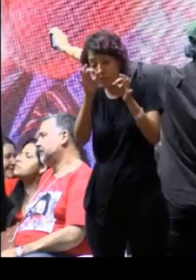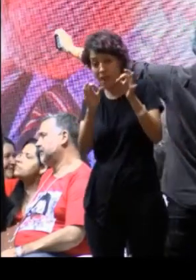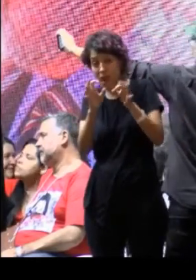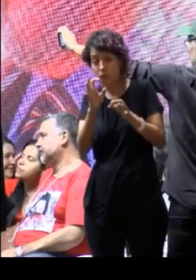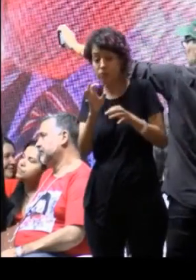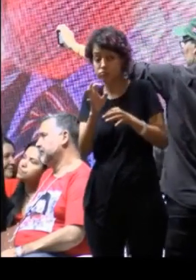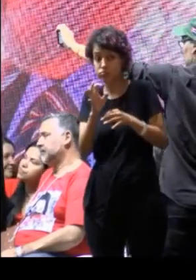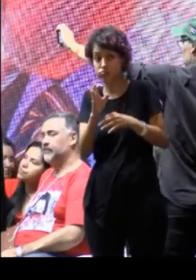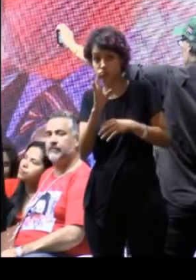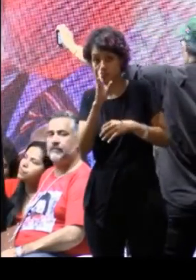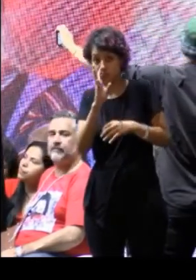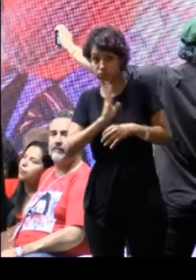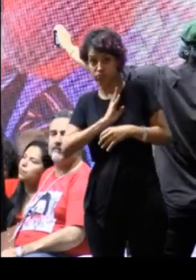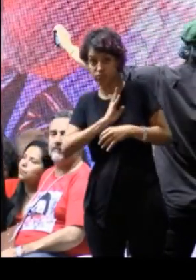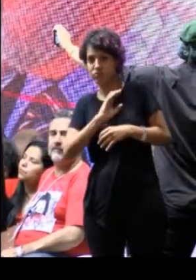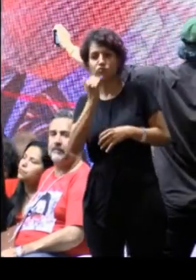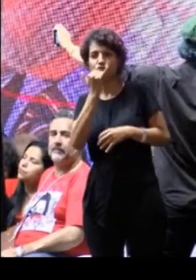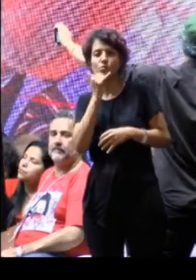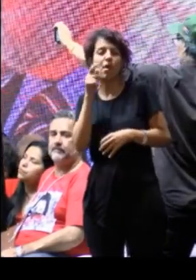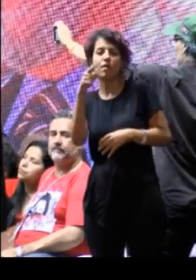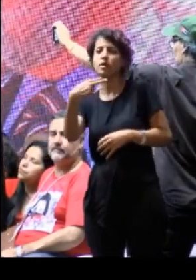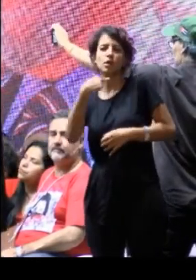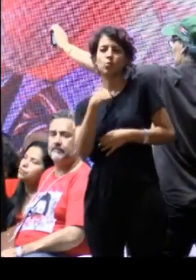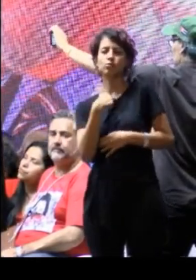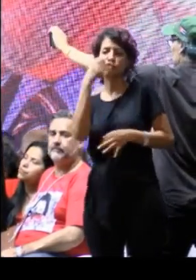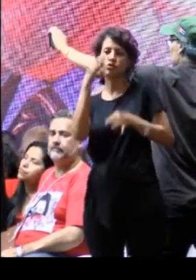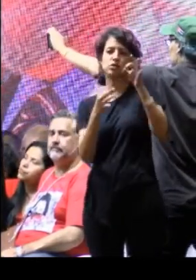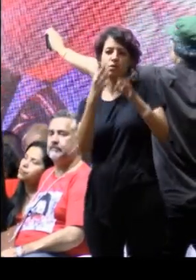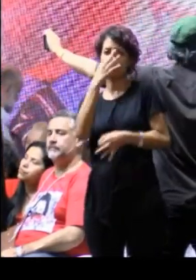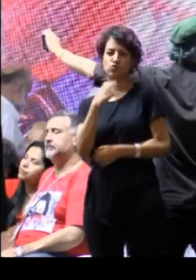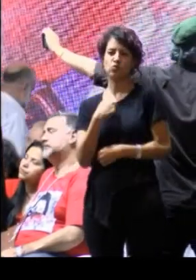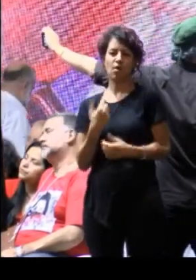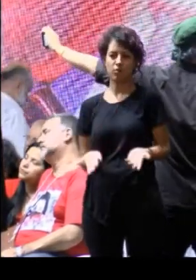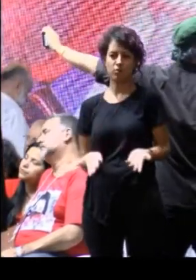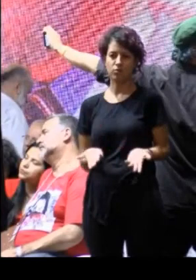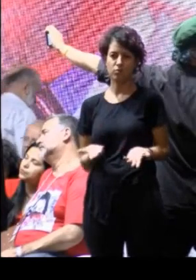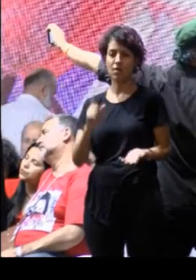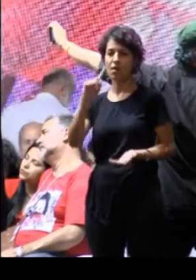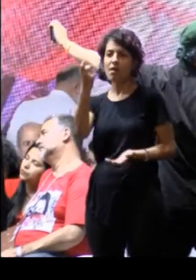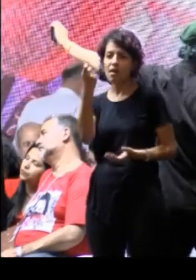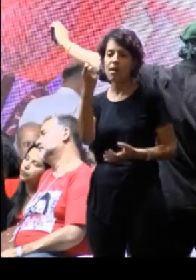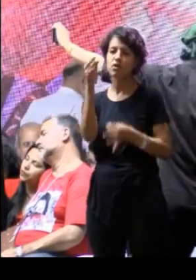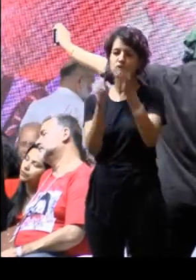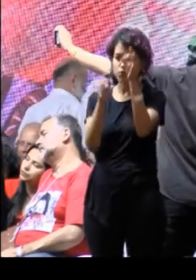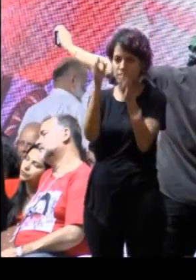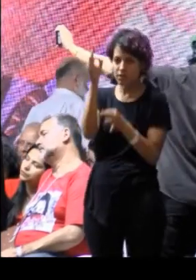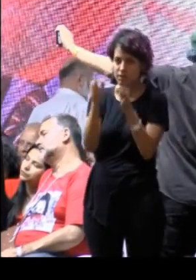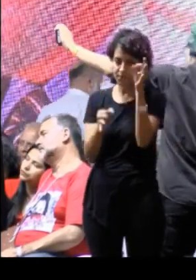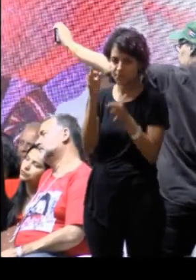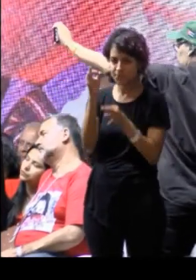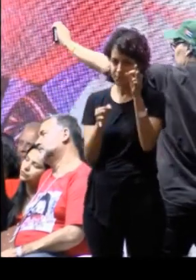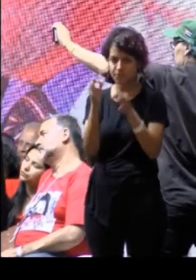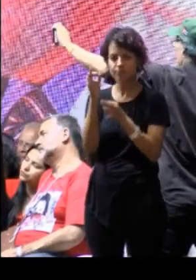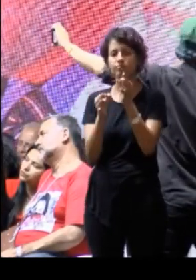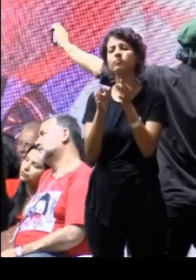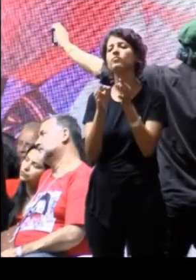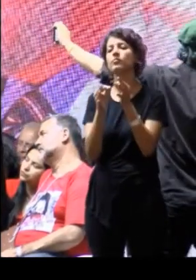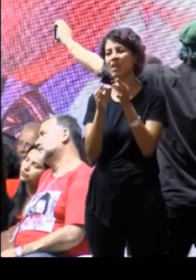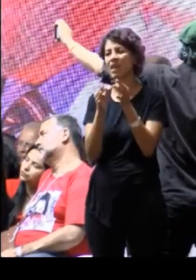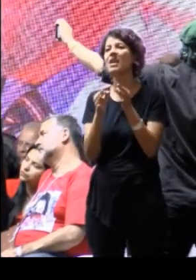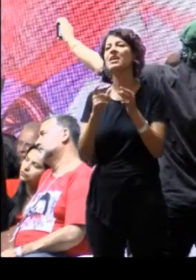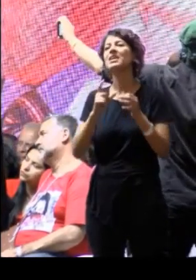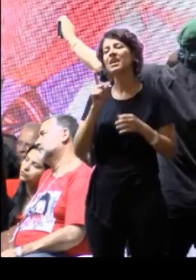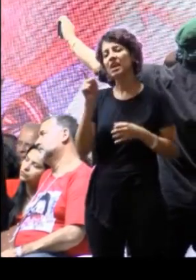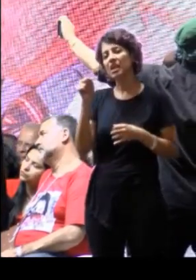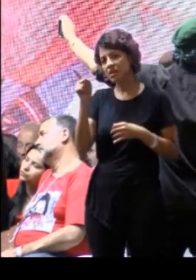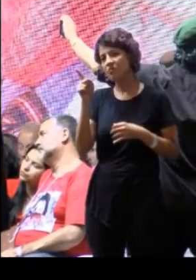sequer poderia ter me julgado. Um ex-juiz que atuou fora da lei, grampeou